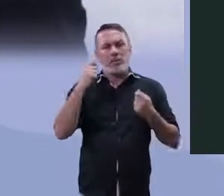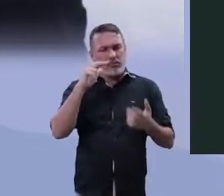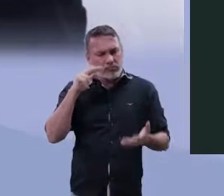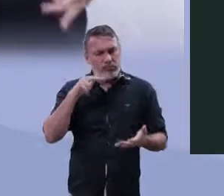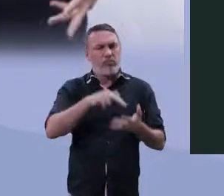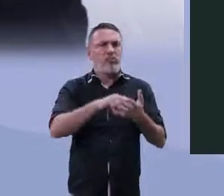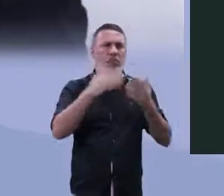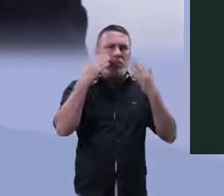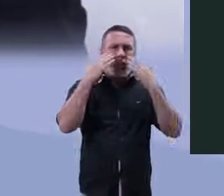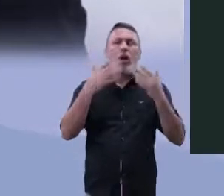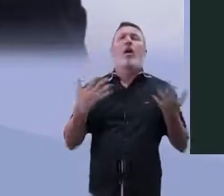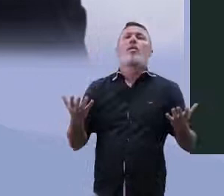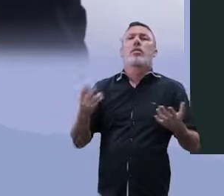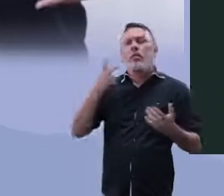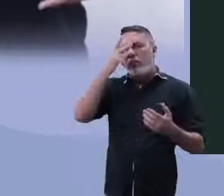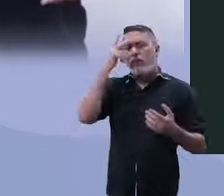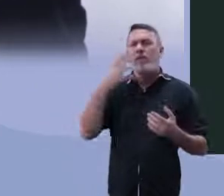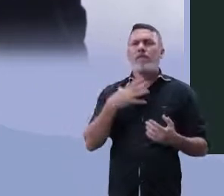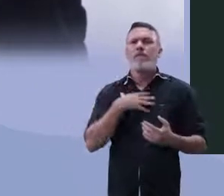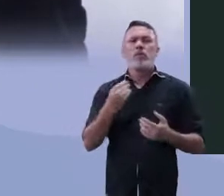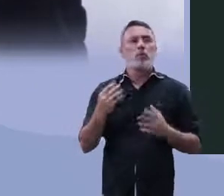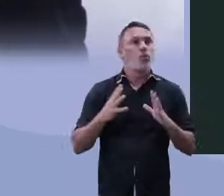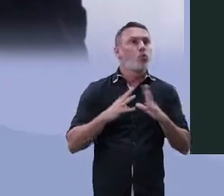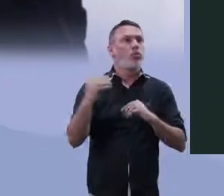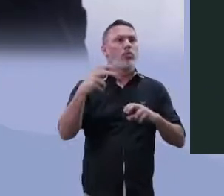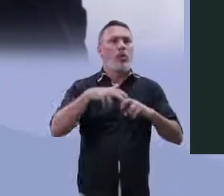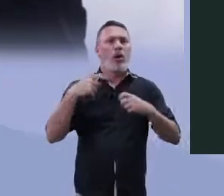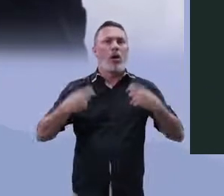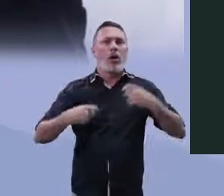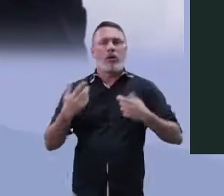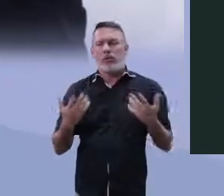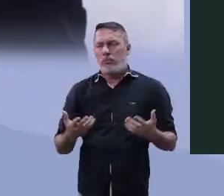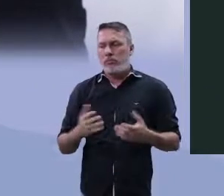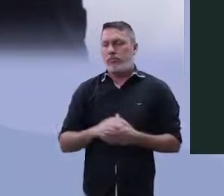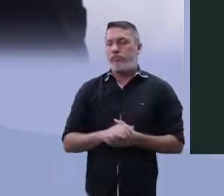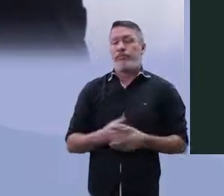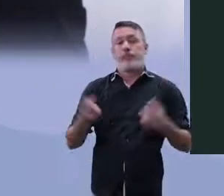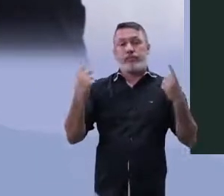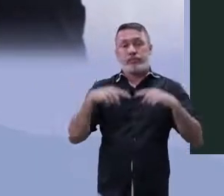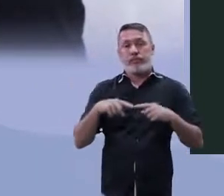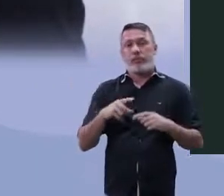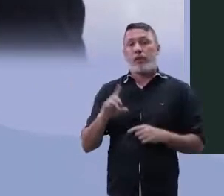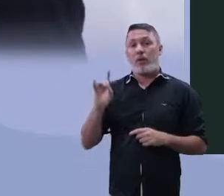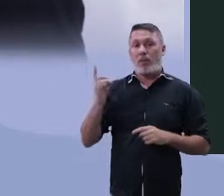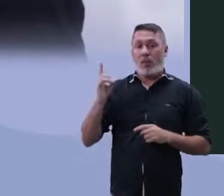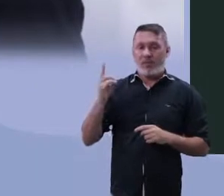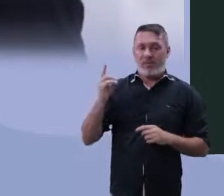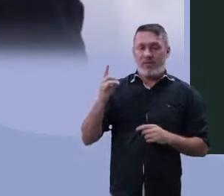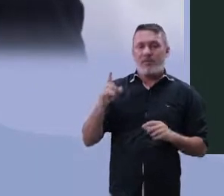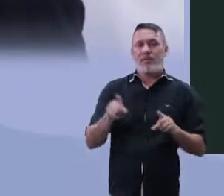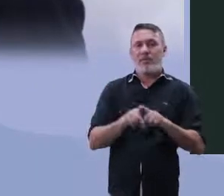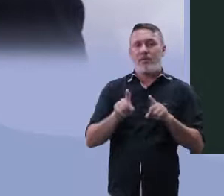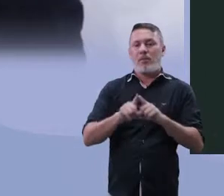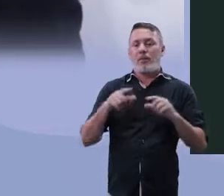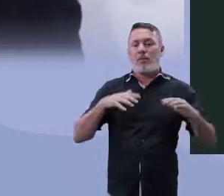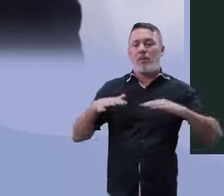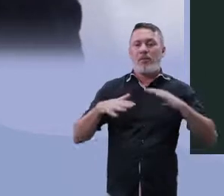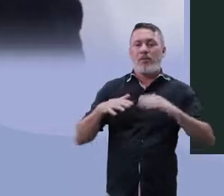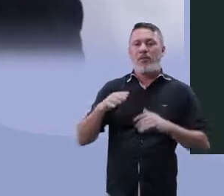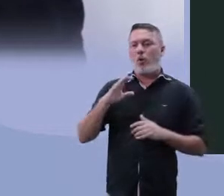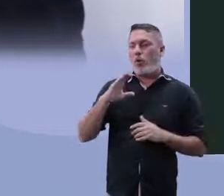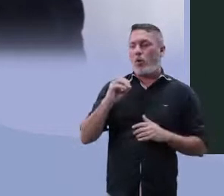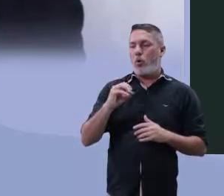uma posição, um paradeiro desses filhos, né? Aí, na Bolívia, o movimento cocaleiro será